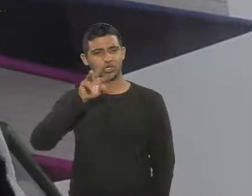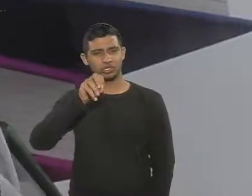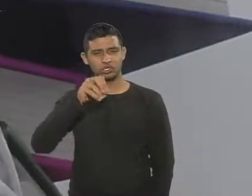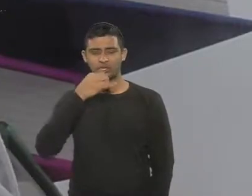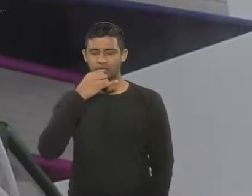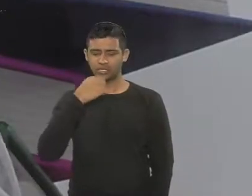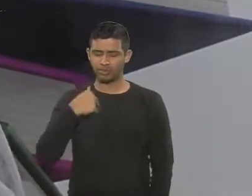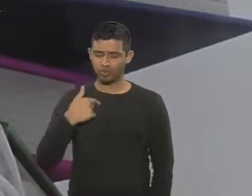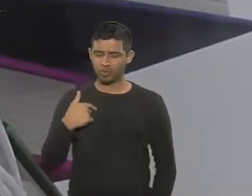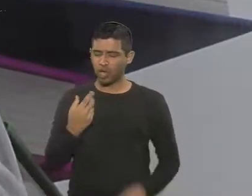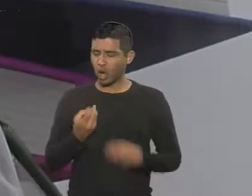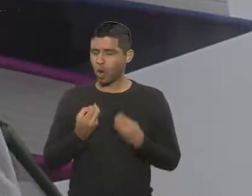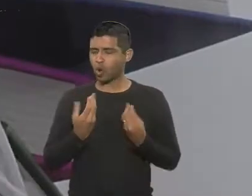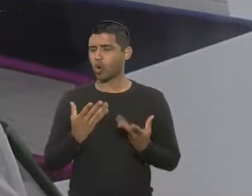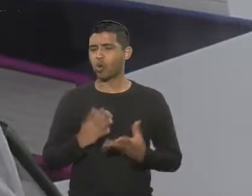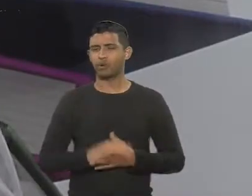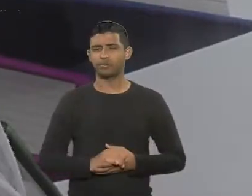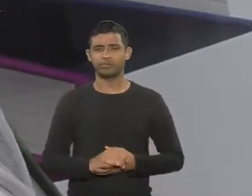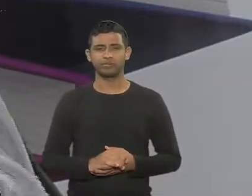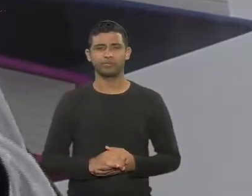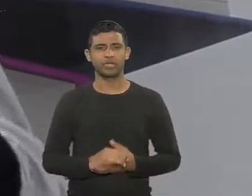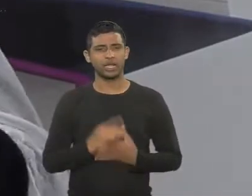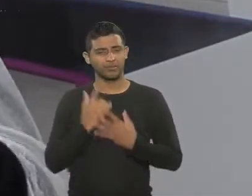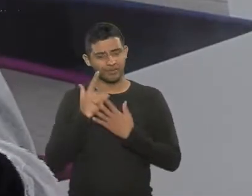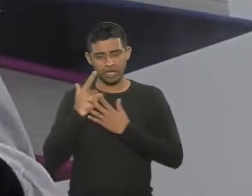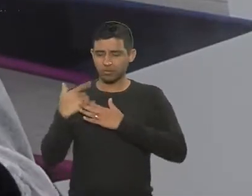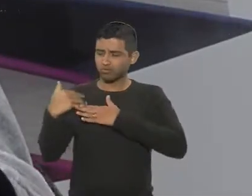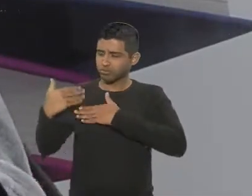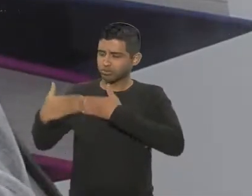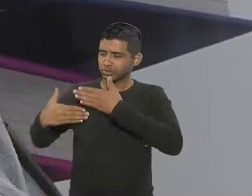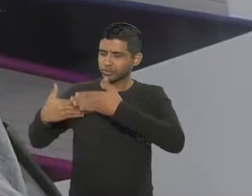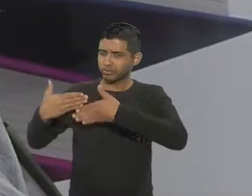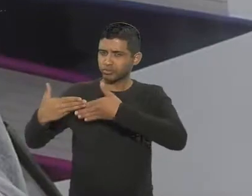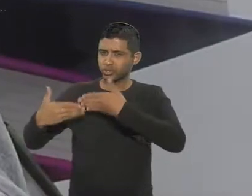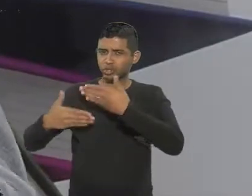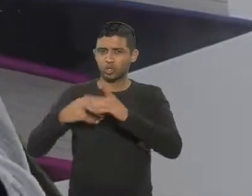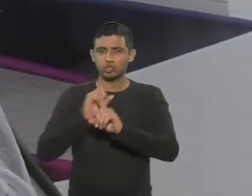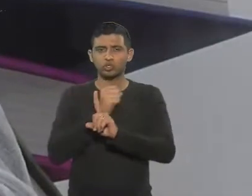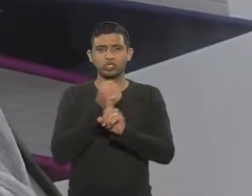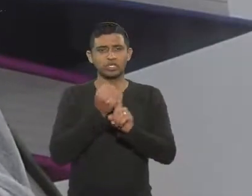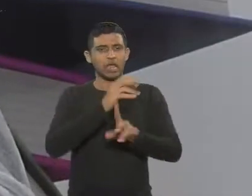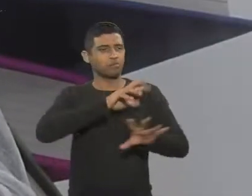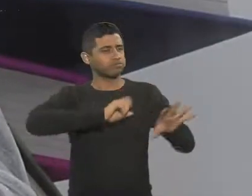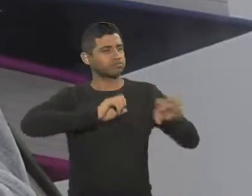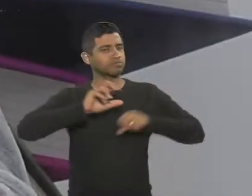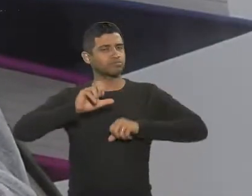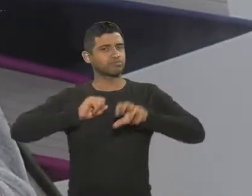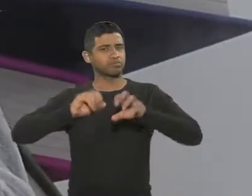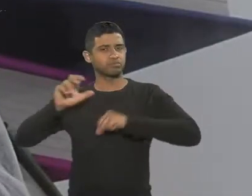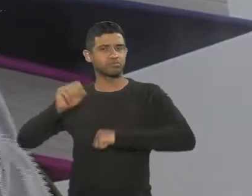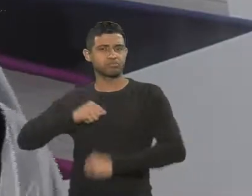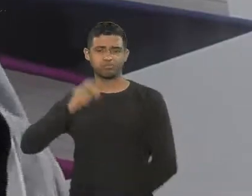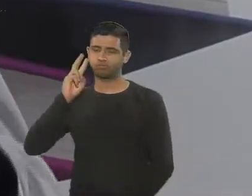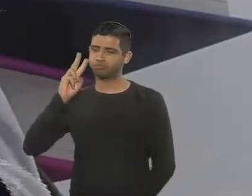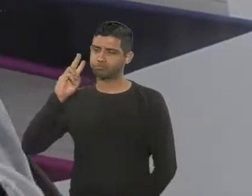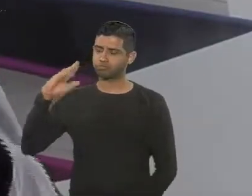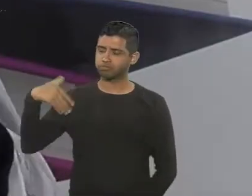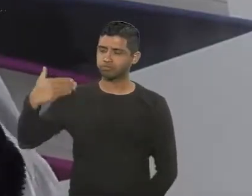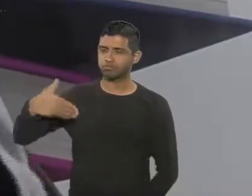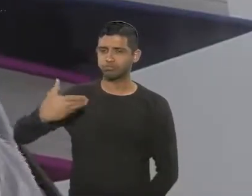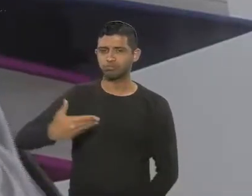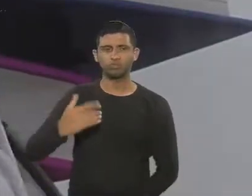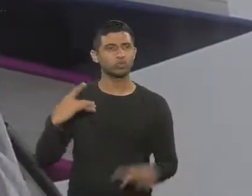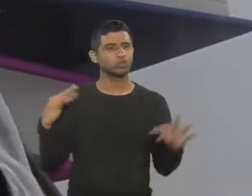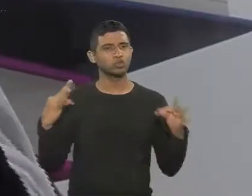são construídos. É claro que isso é uma construção social, histórica, né? Não existe nada